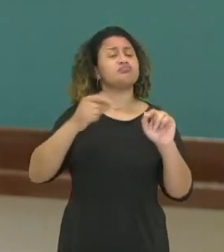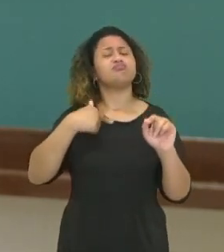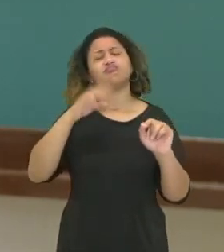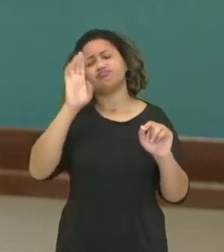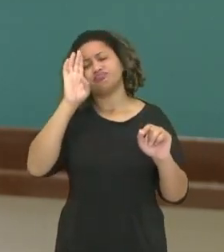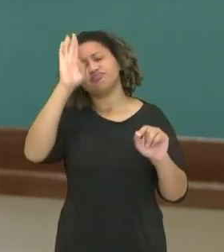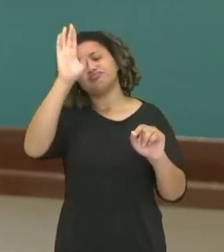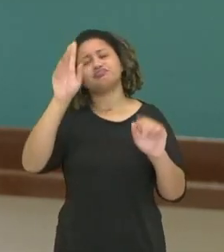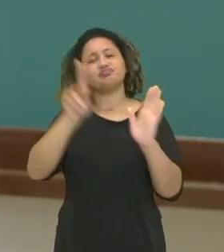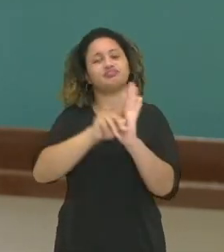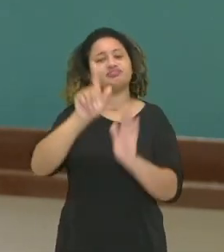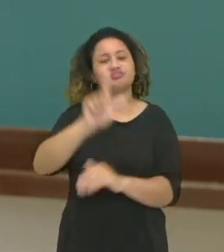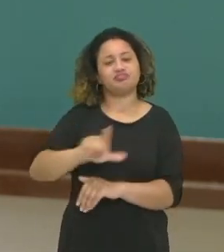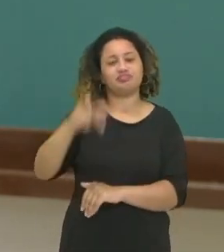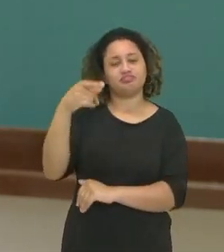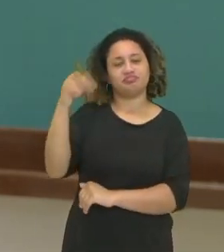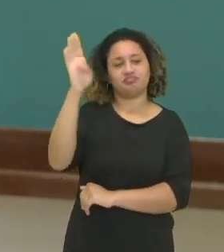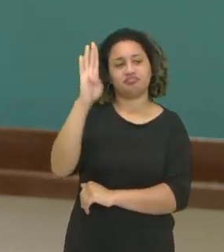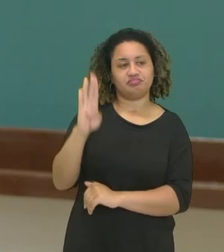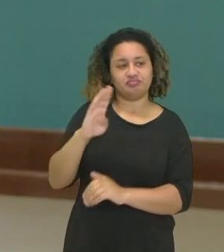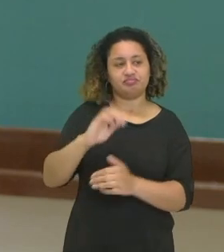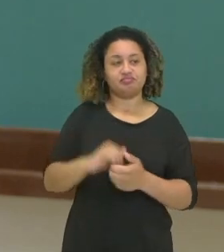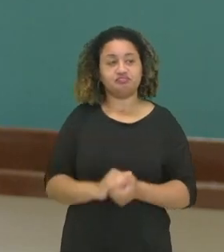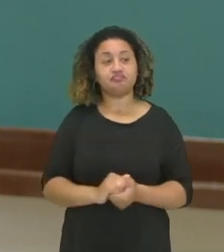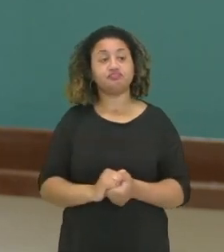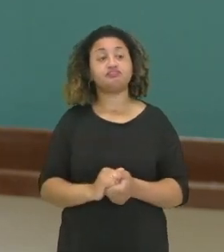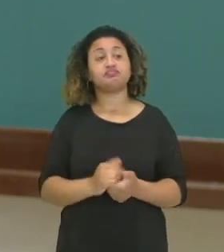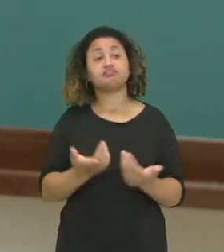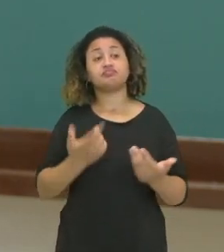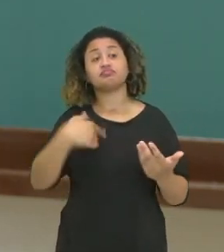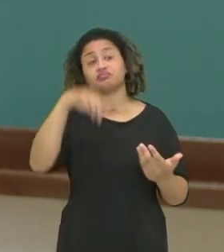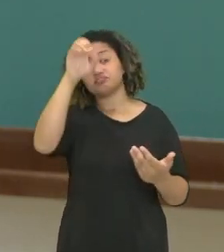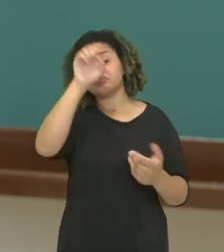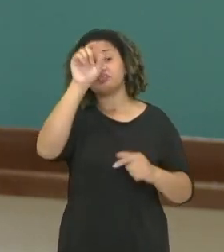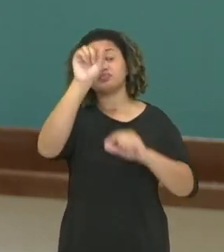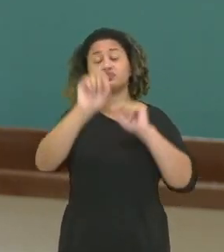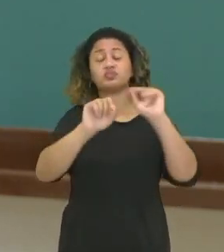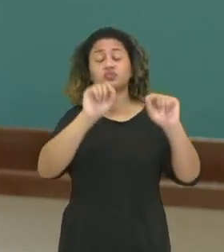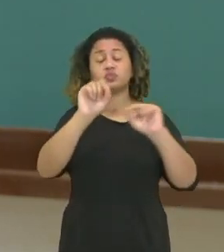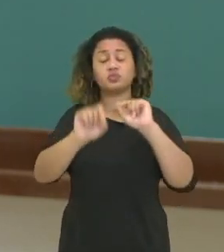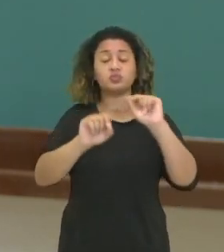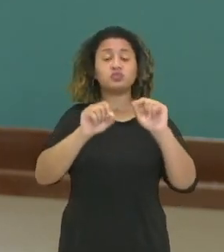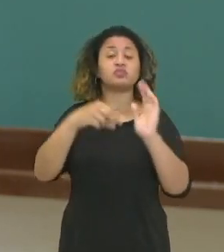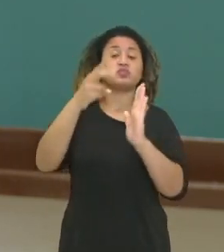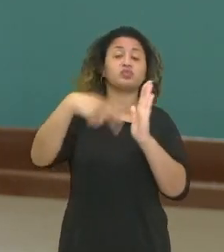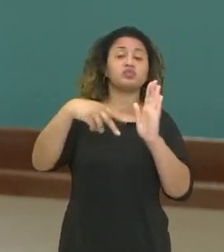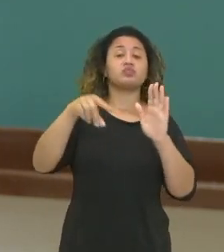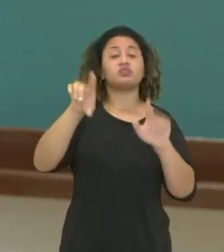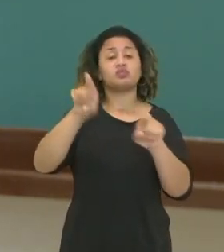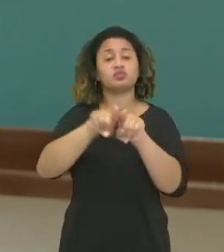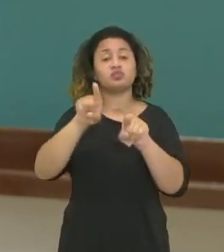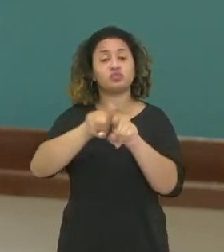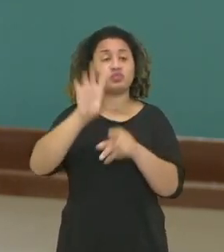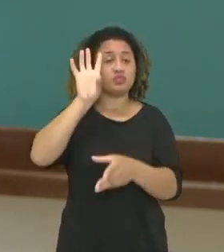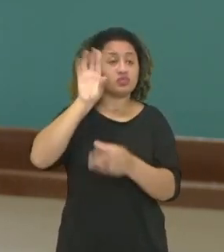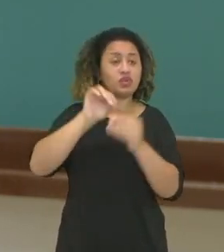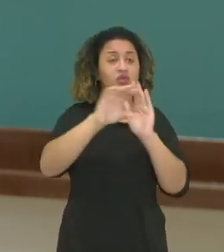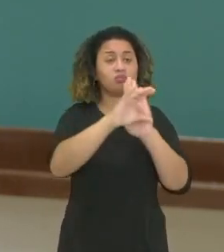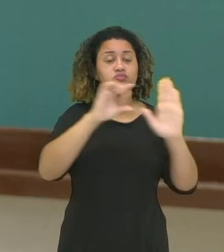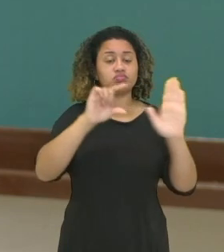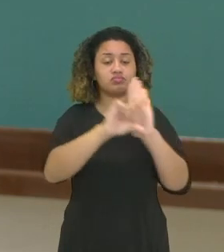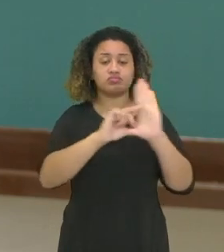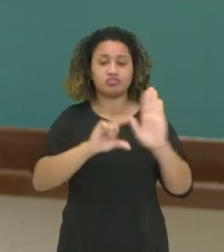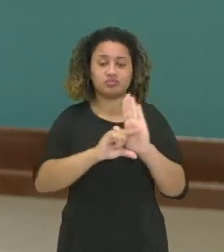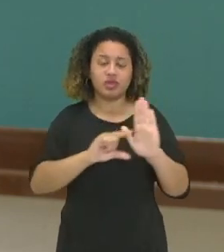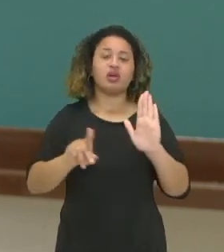nossa literatura brasileira. Aprendemos então, lendo e compreendendo trechos do